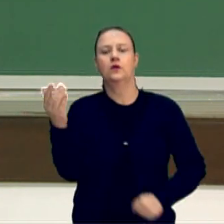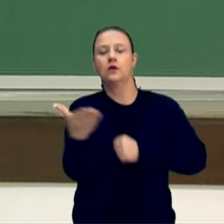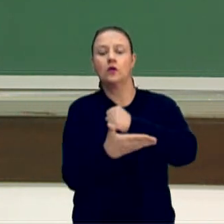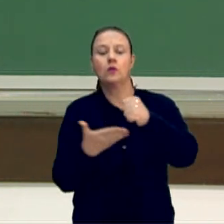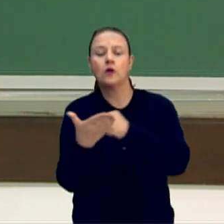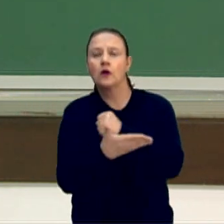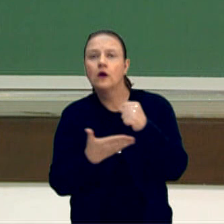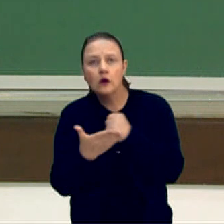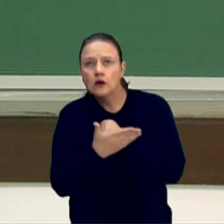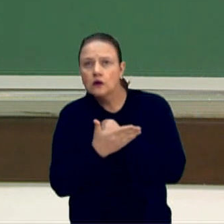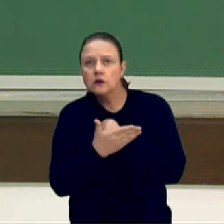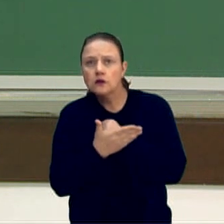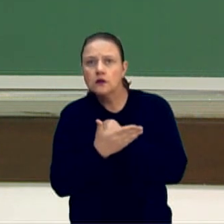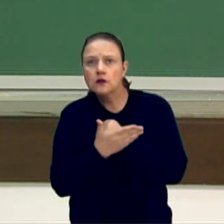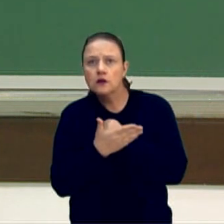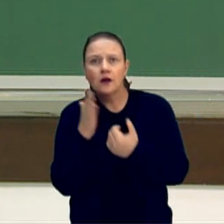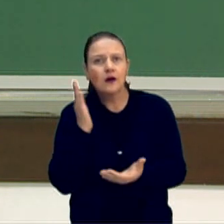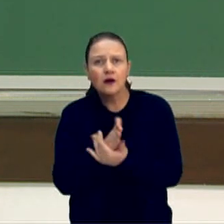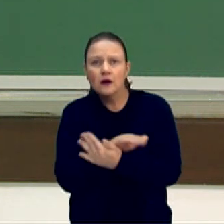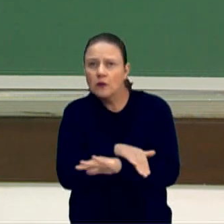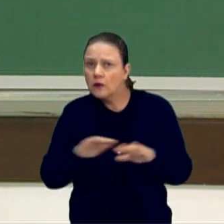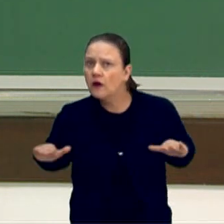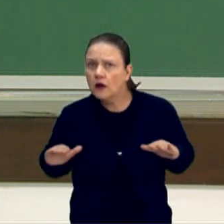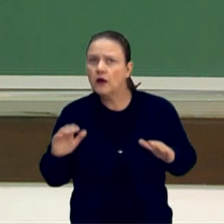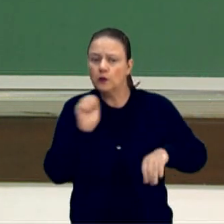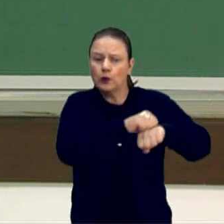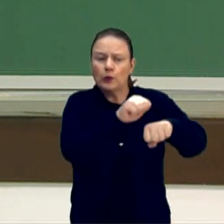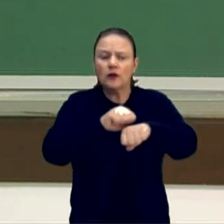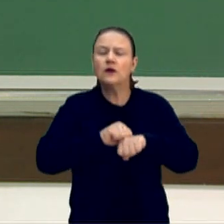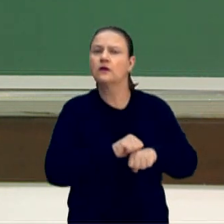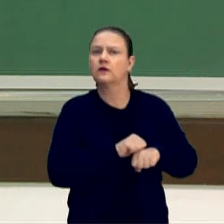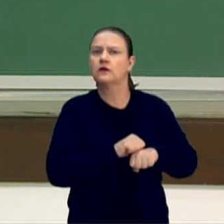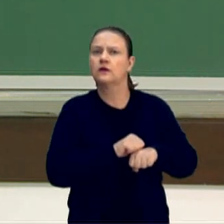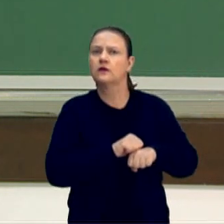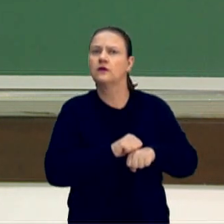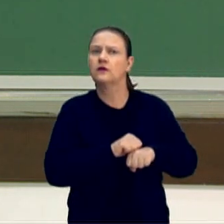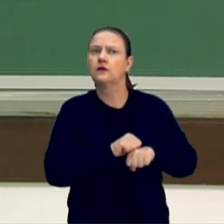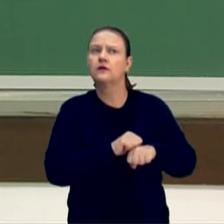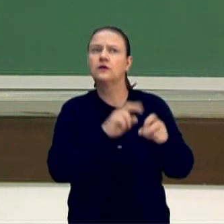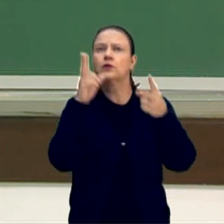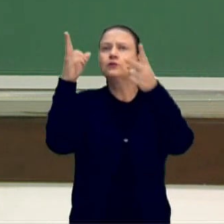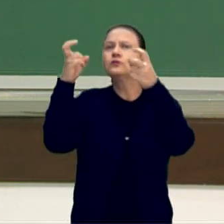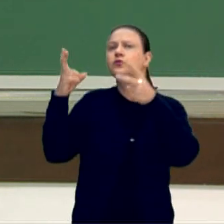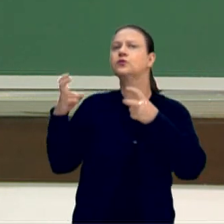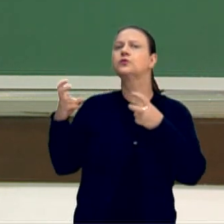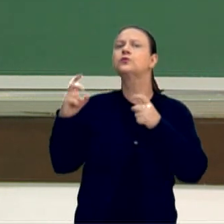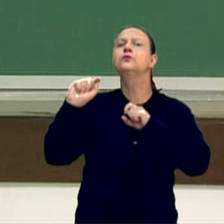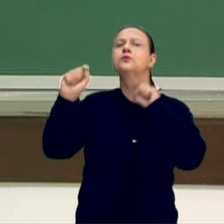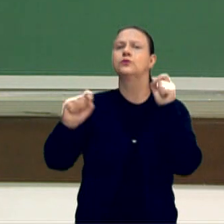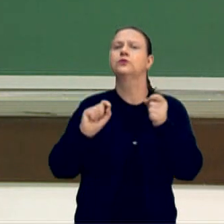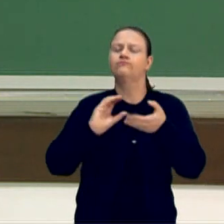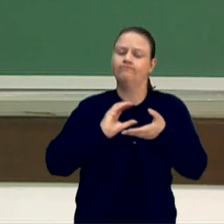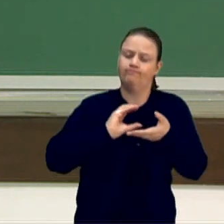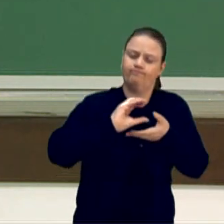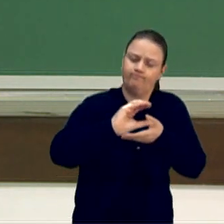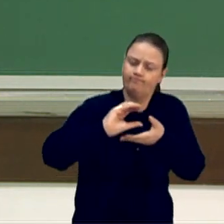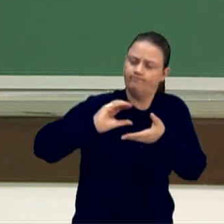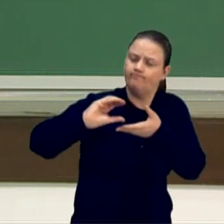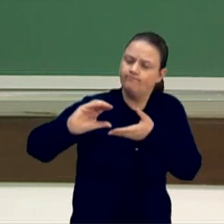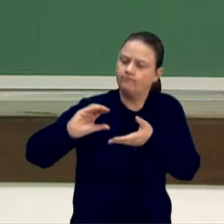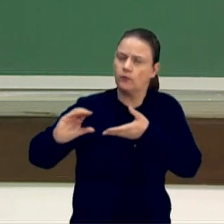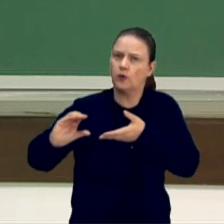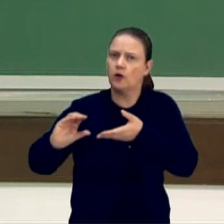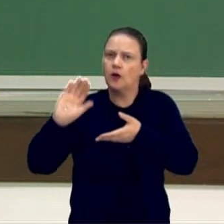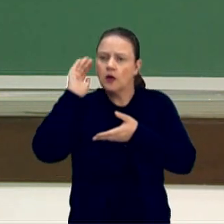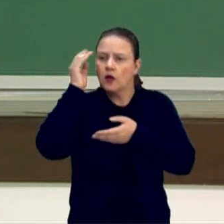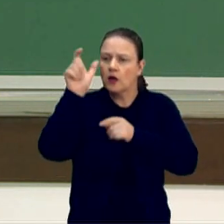dessa pobreza? Está aqui, ó. Vamos investir nisso. Vamos criar condições de entender que o próximo é tão importante